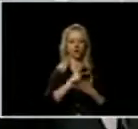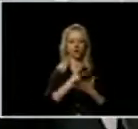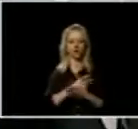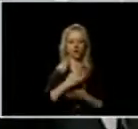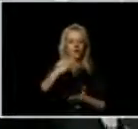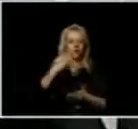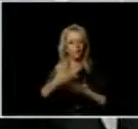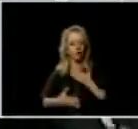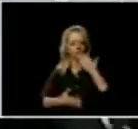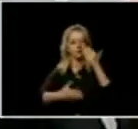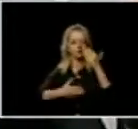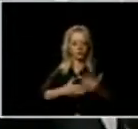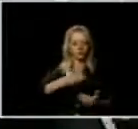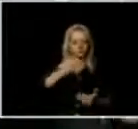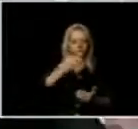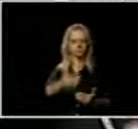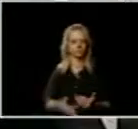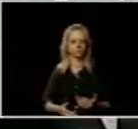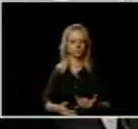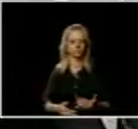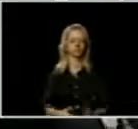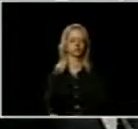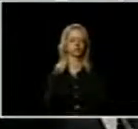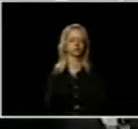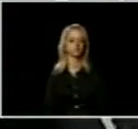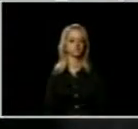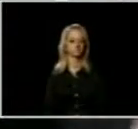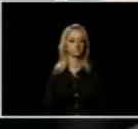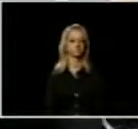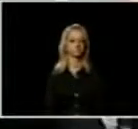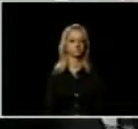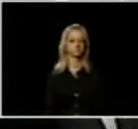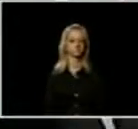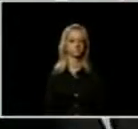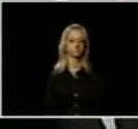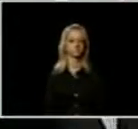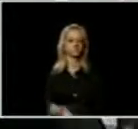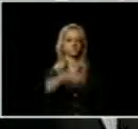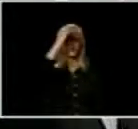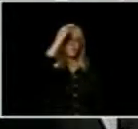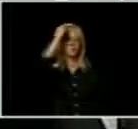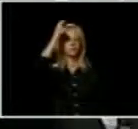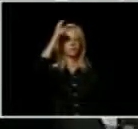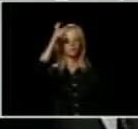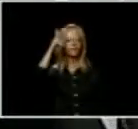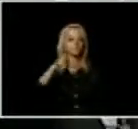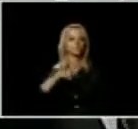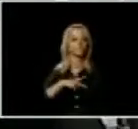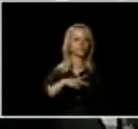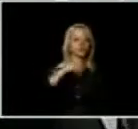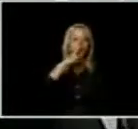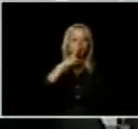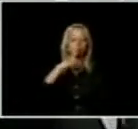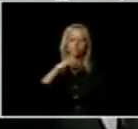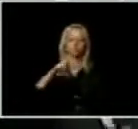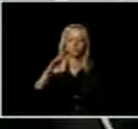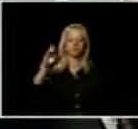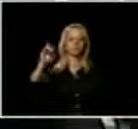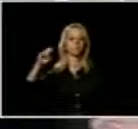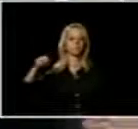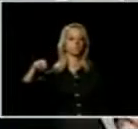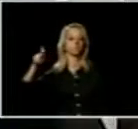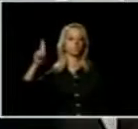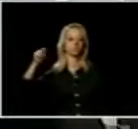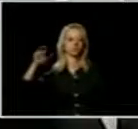Inclusive, o prefeito responde por denúncias, sofre uma investigação da Polícia Federal, e quem